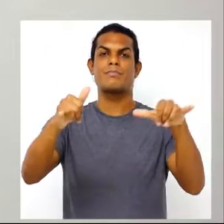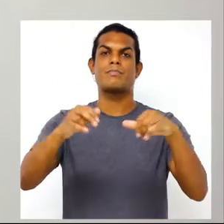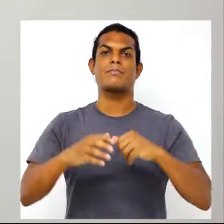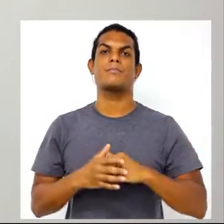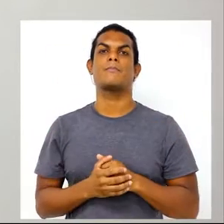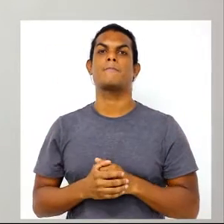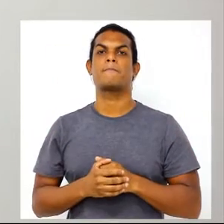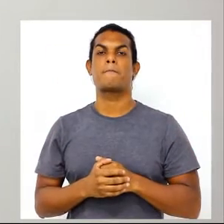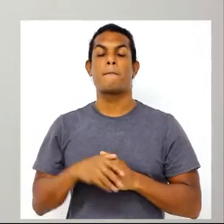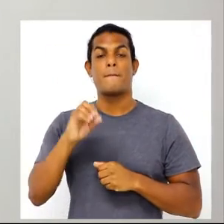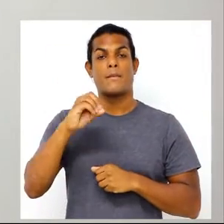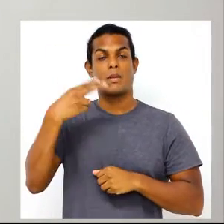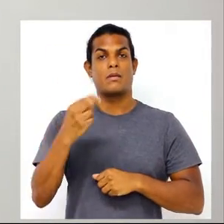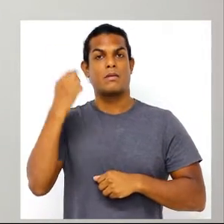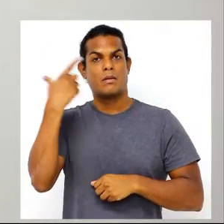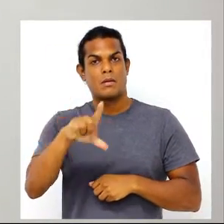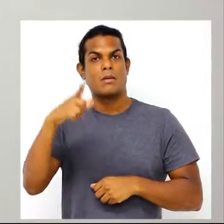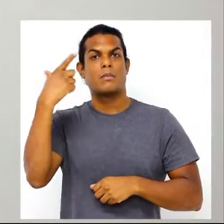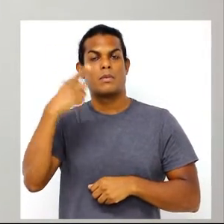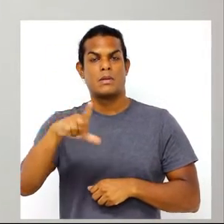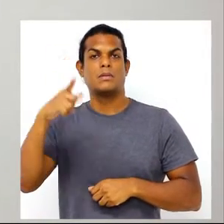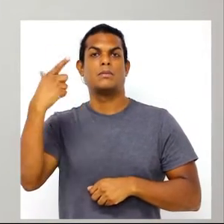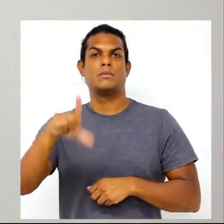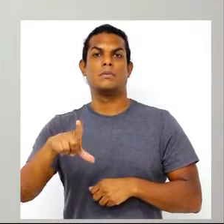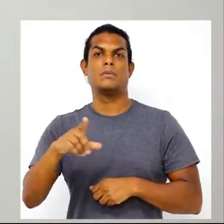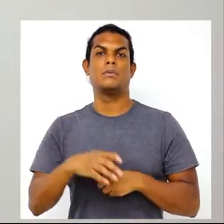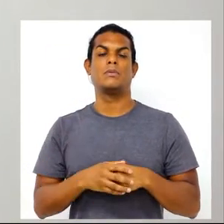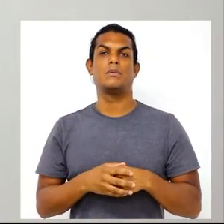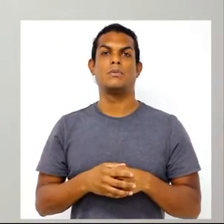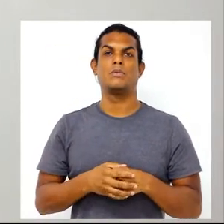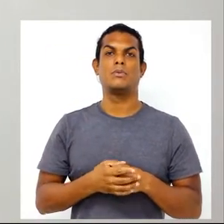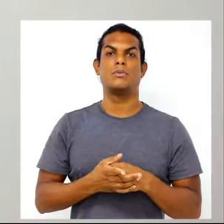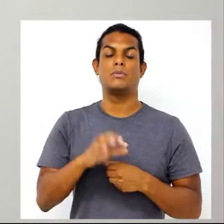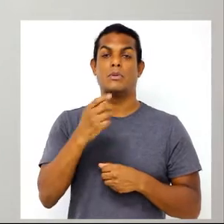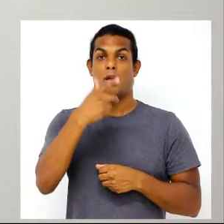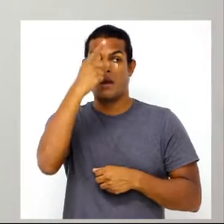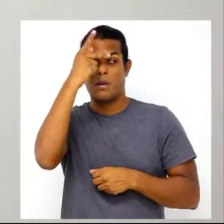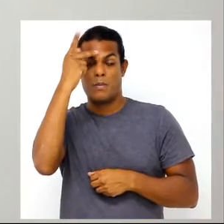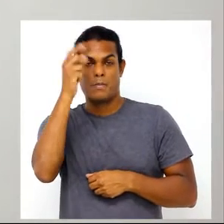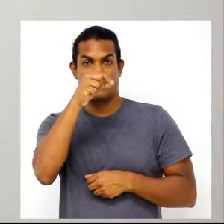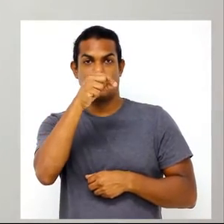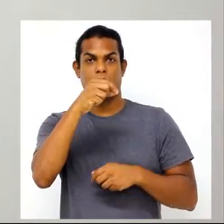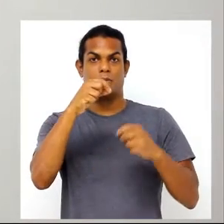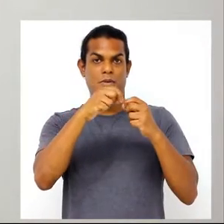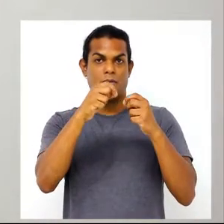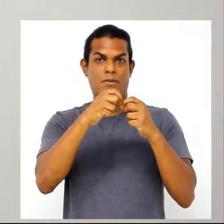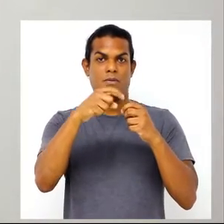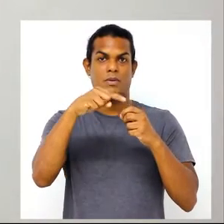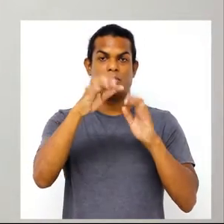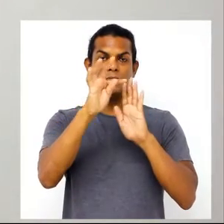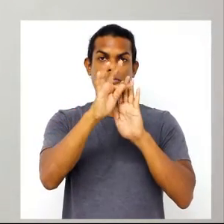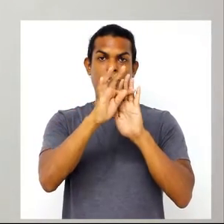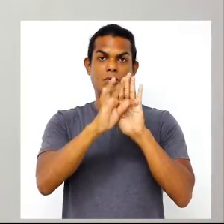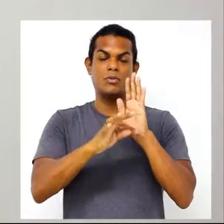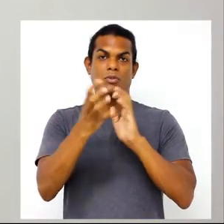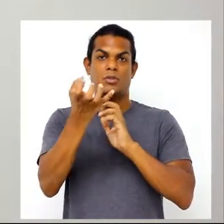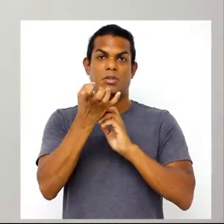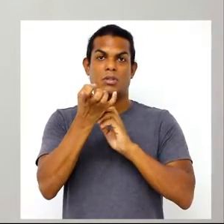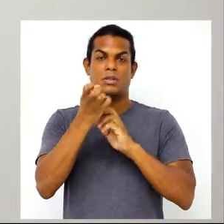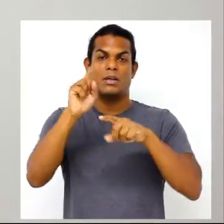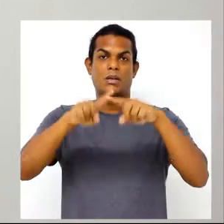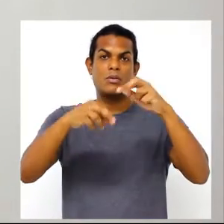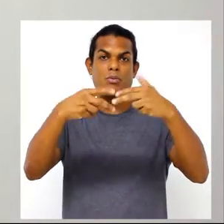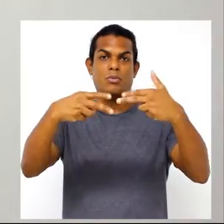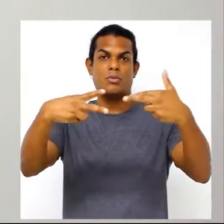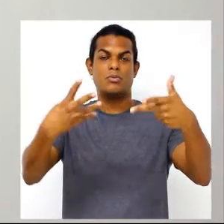é a reiteração por repetição. Quando quem faz a propaganda quer que seu